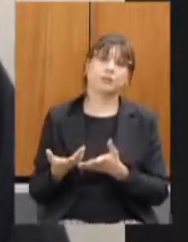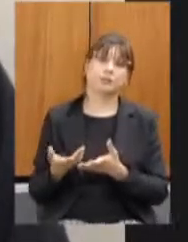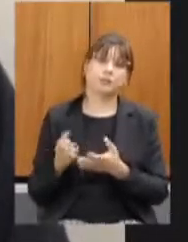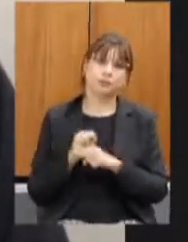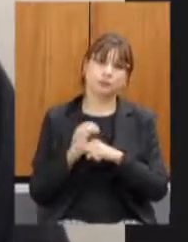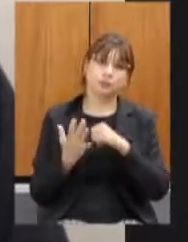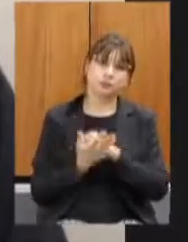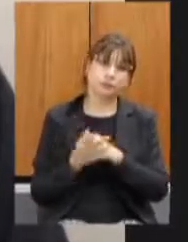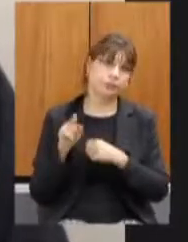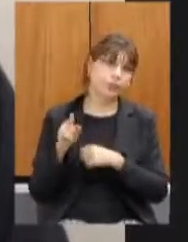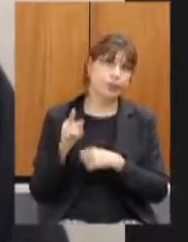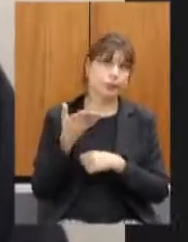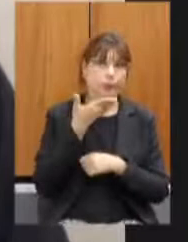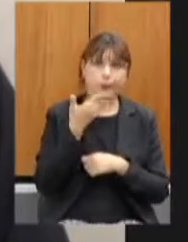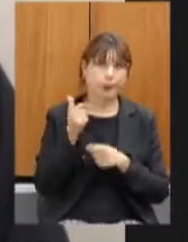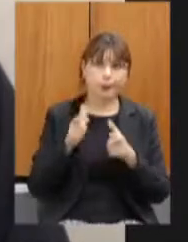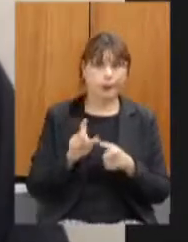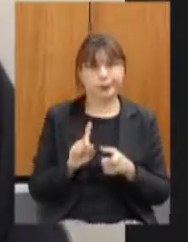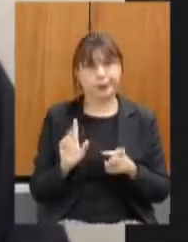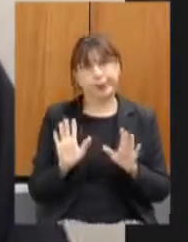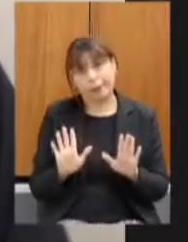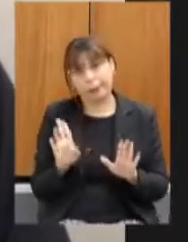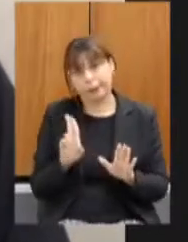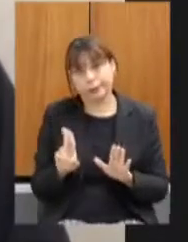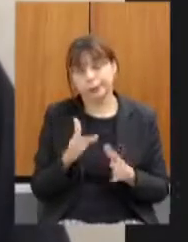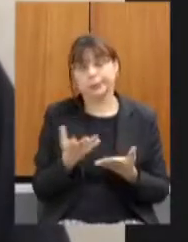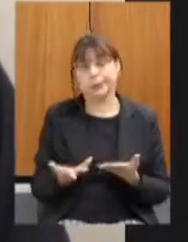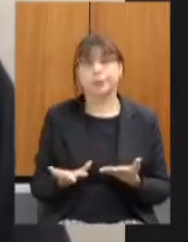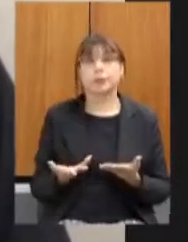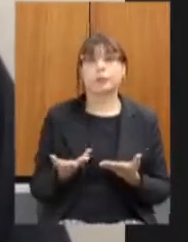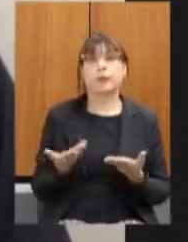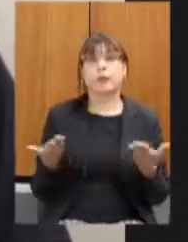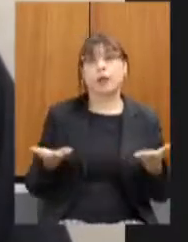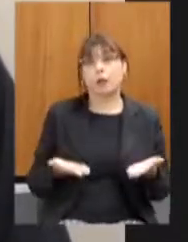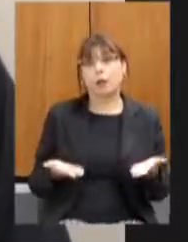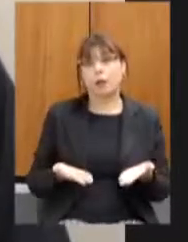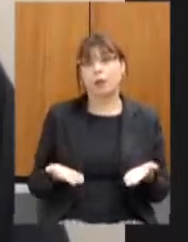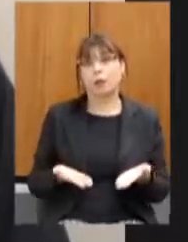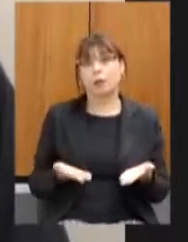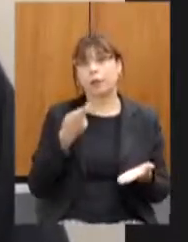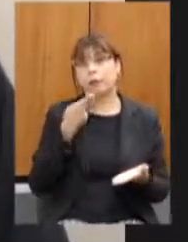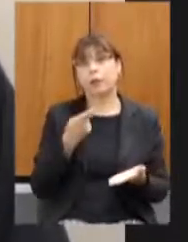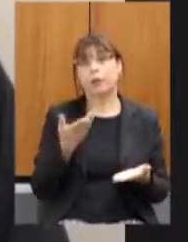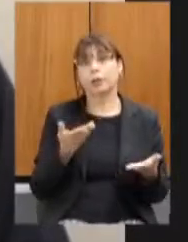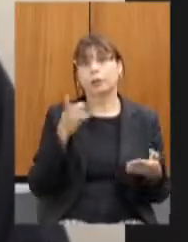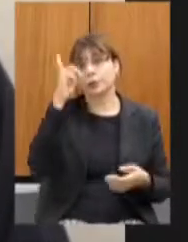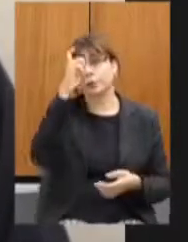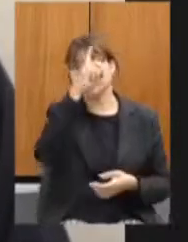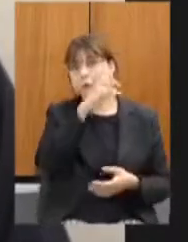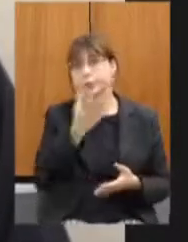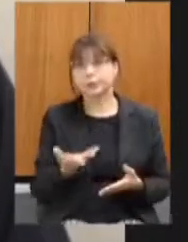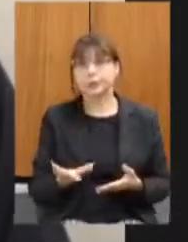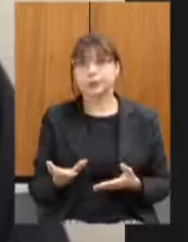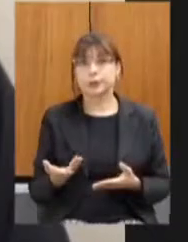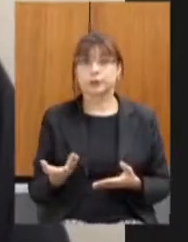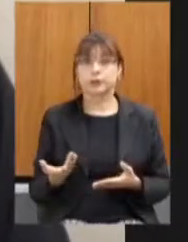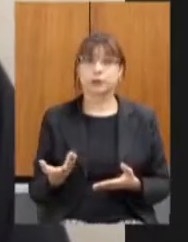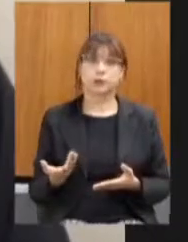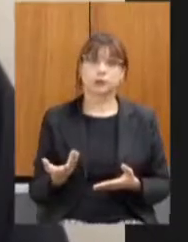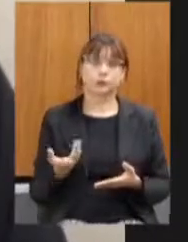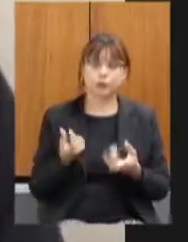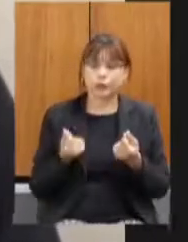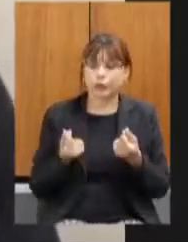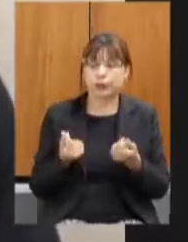nem era o hospital mais indicado para ser feito e agora é estão colocando que atividades é de demanda e